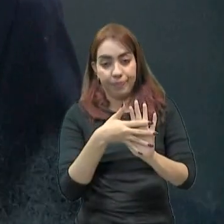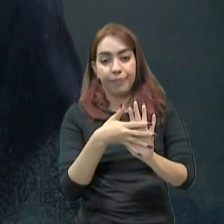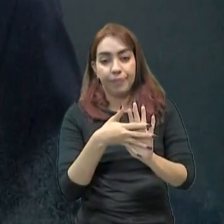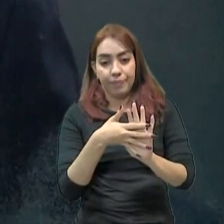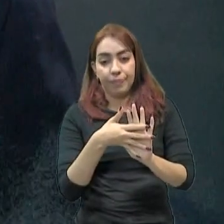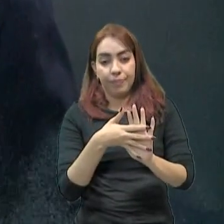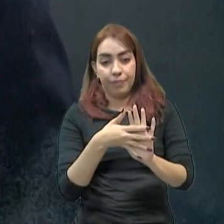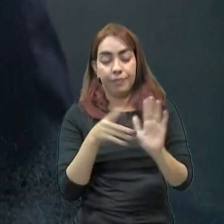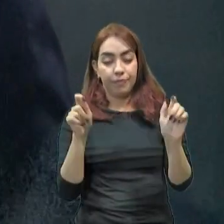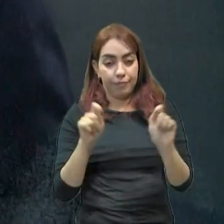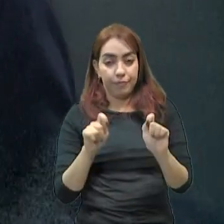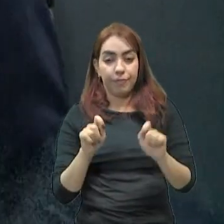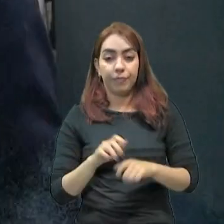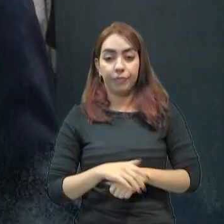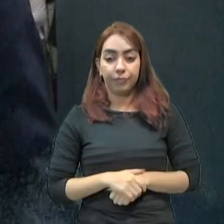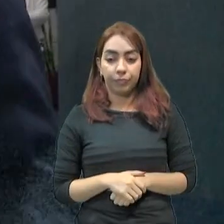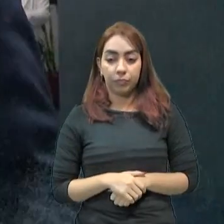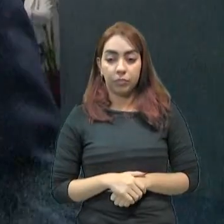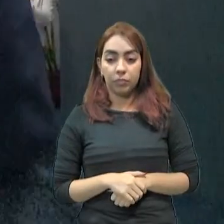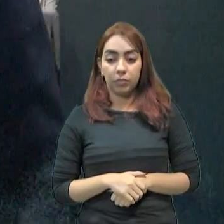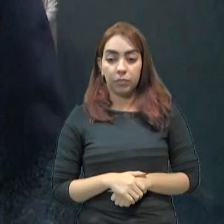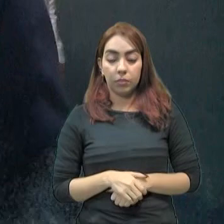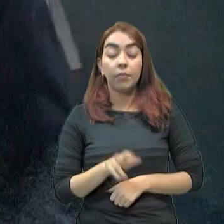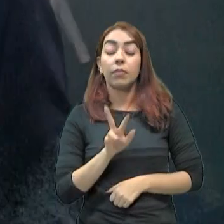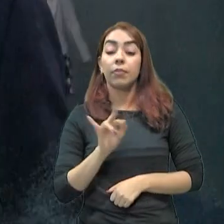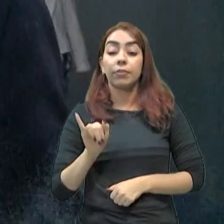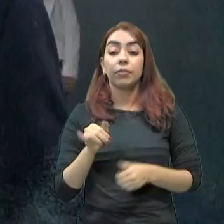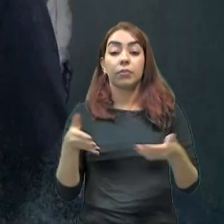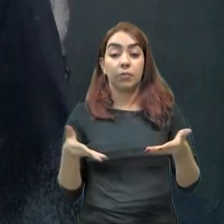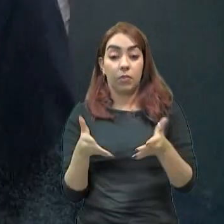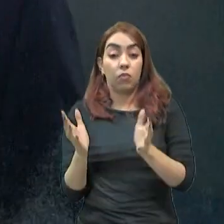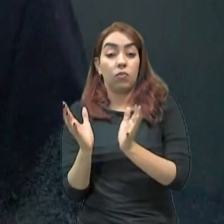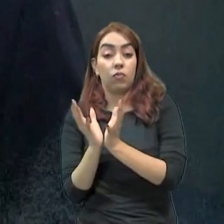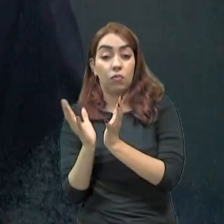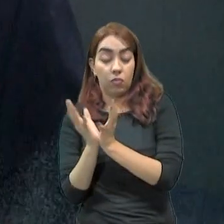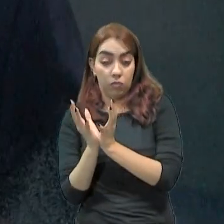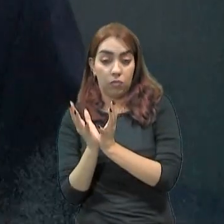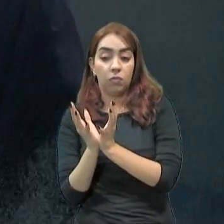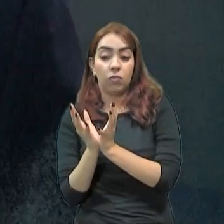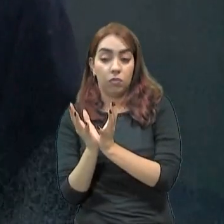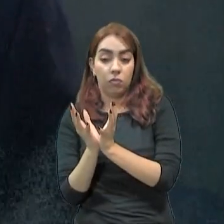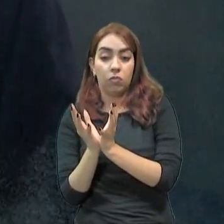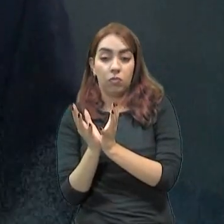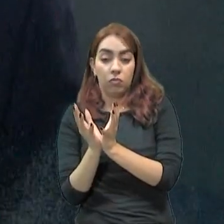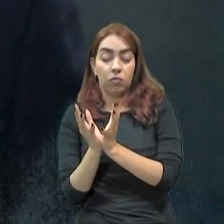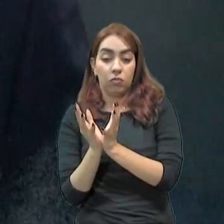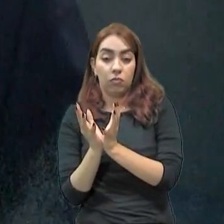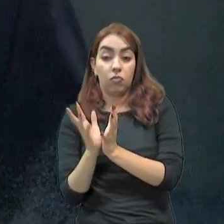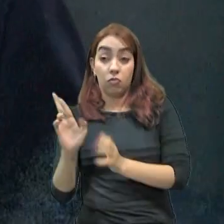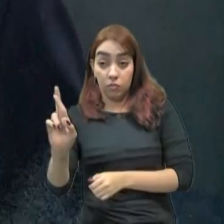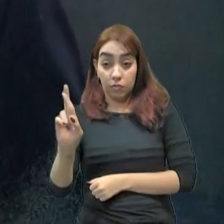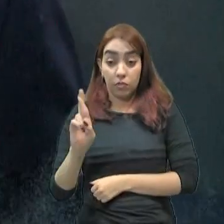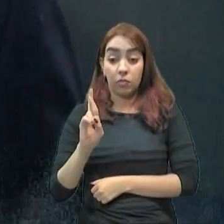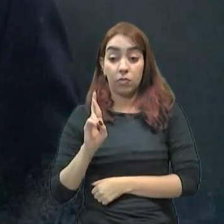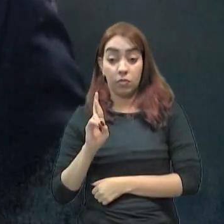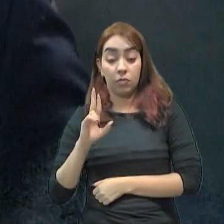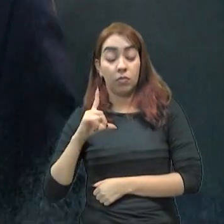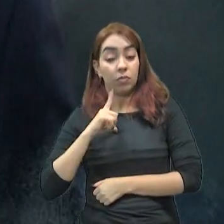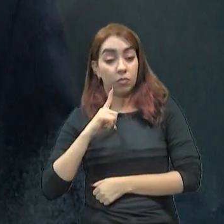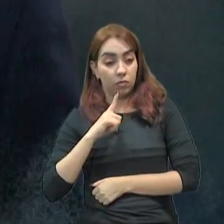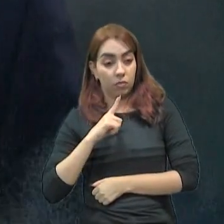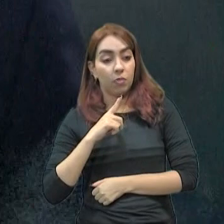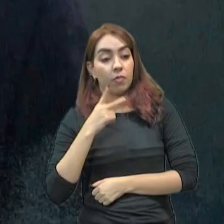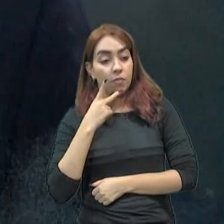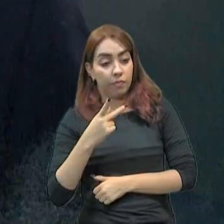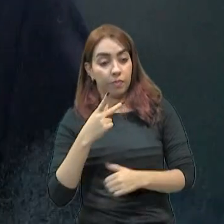fossem contemplados Então como a categoria agora tá sendo tá sinalizando através dos seus representantes que está de acordo